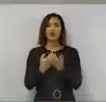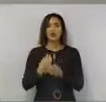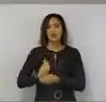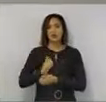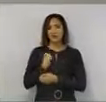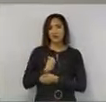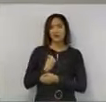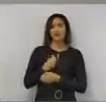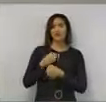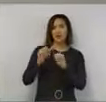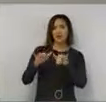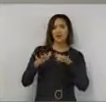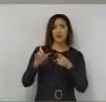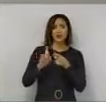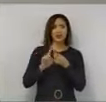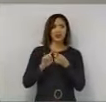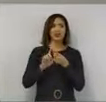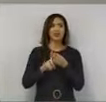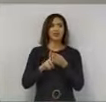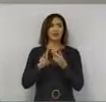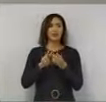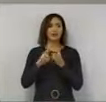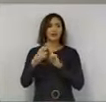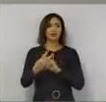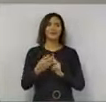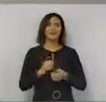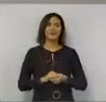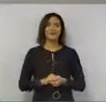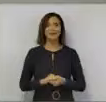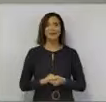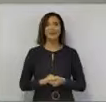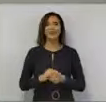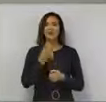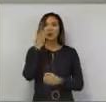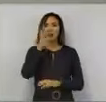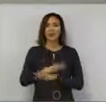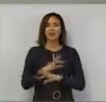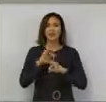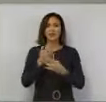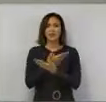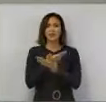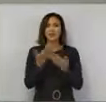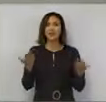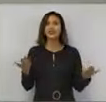presencialmente o evento e também através das redes sociais. Eu deixo boa tarde a todos e